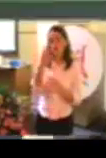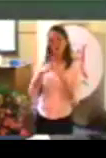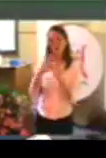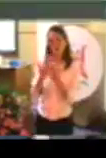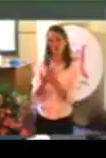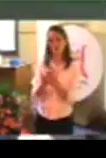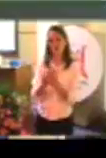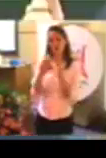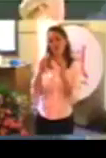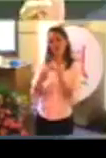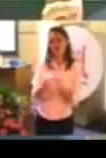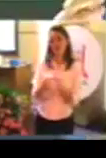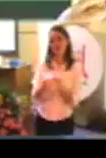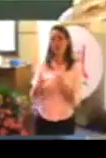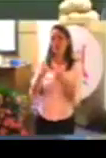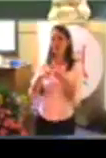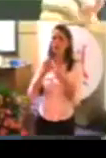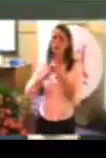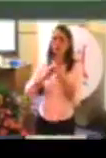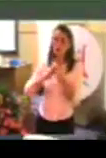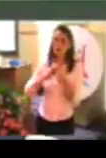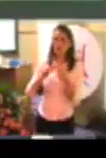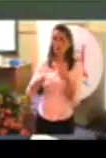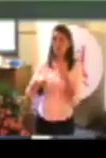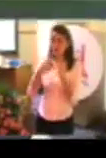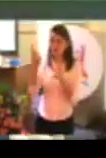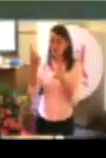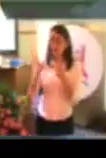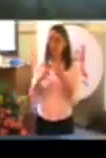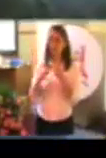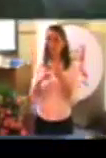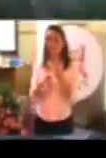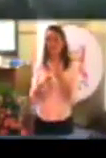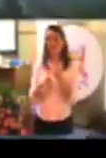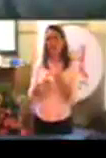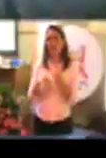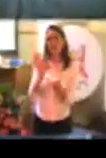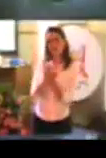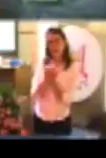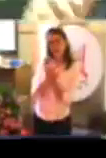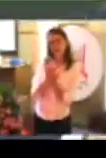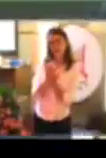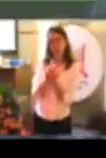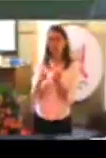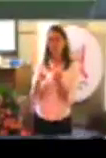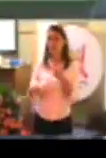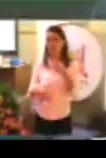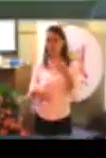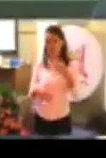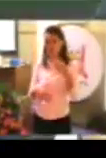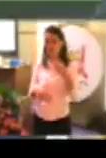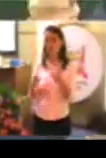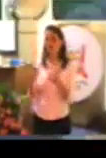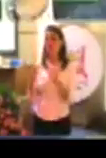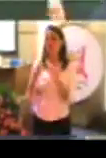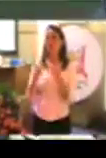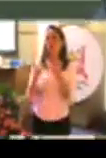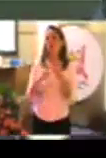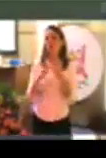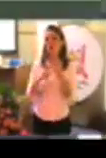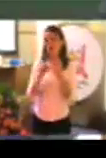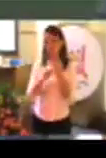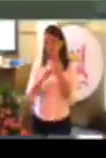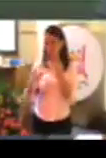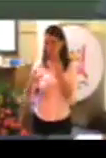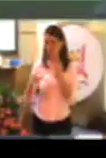Legislativo funcionando. A de Minas Gerais, que foi a primeira, a de Pernambuco, que foi a segunda, a de